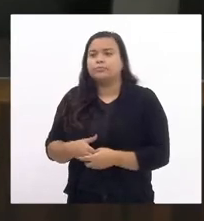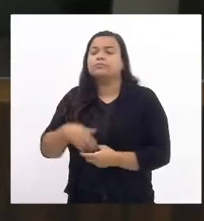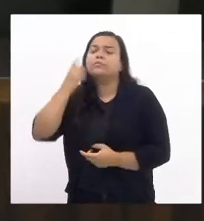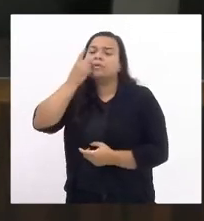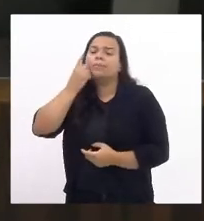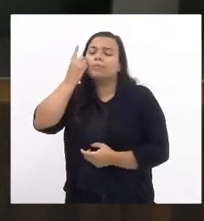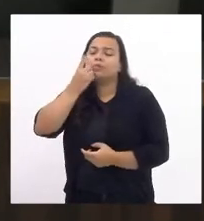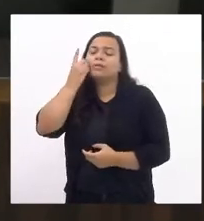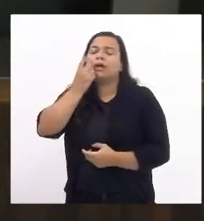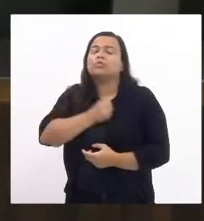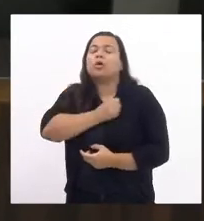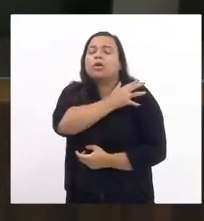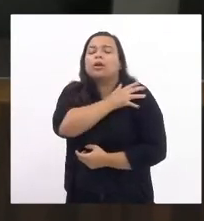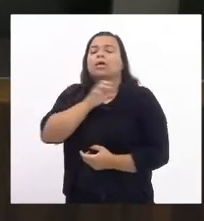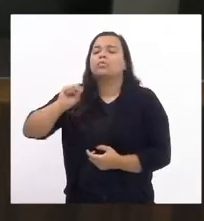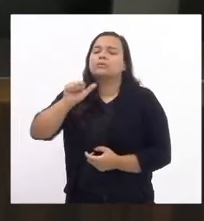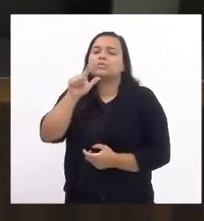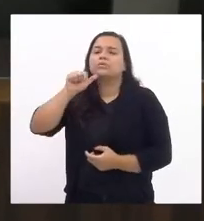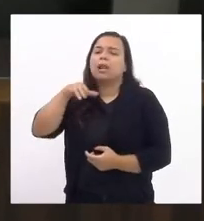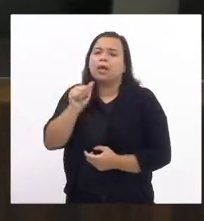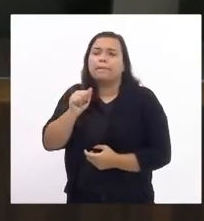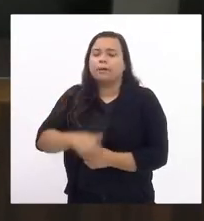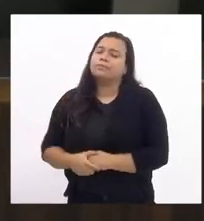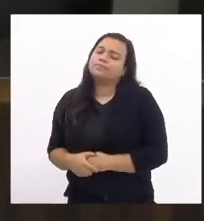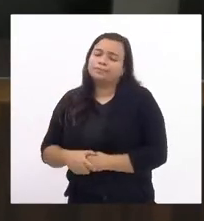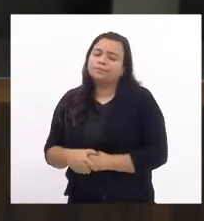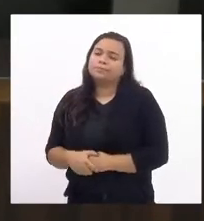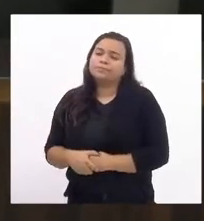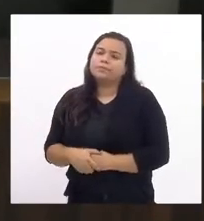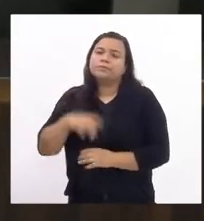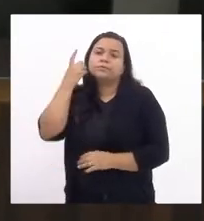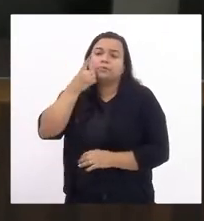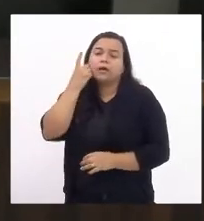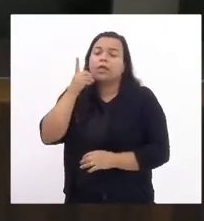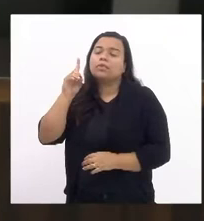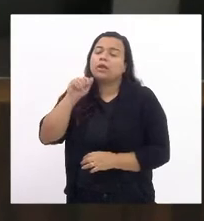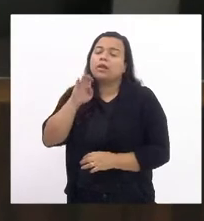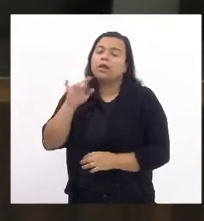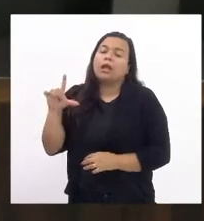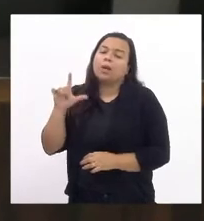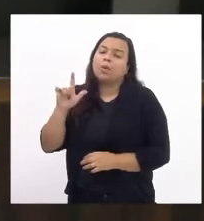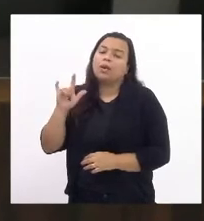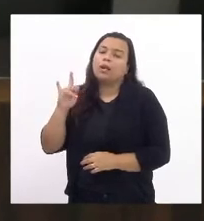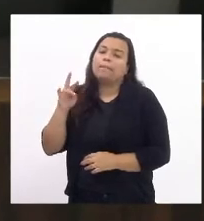Coronel Salema. Deputado Coronel Salema. Deputado Daniel Librelon.